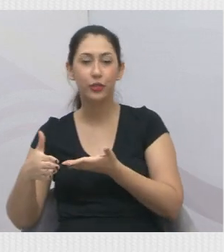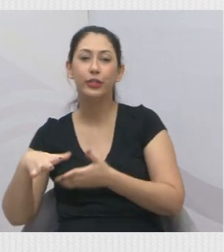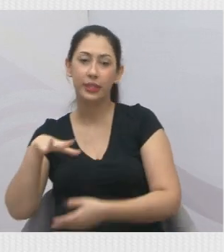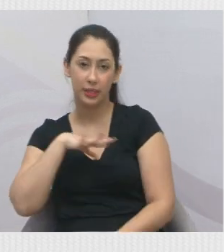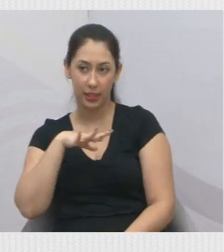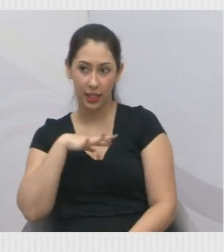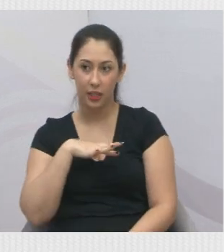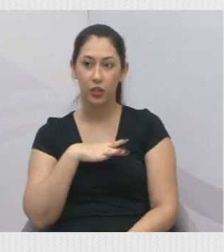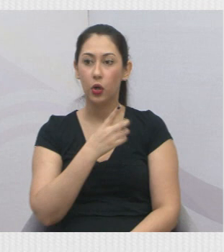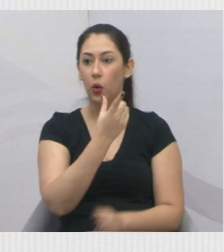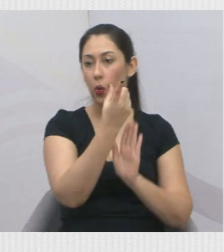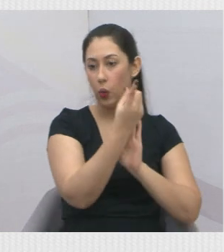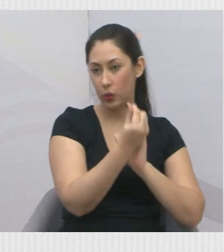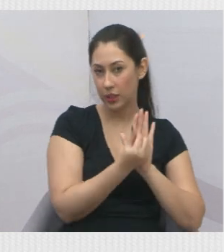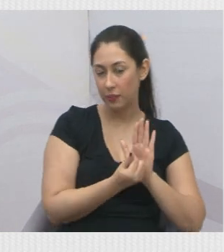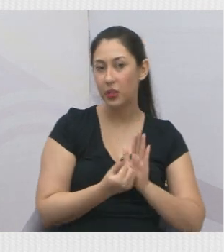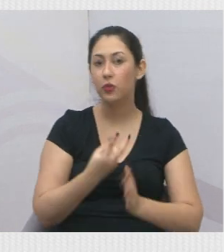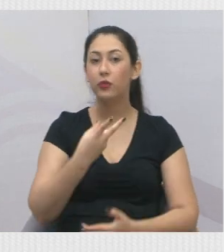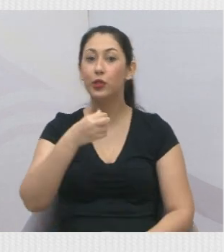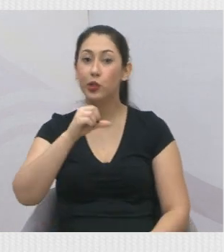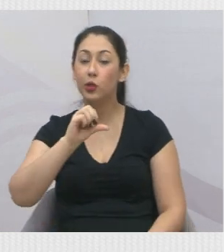R$ 29.847.000 e foi arrecadado